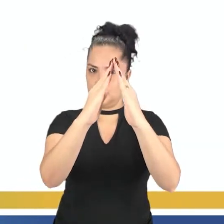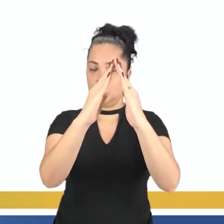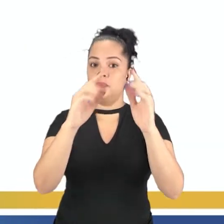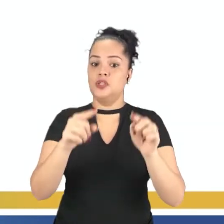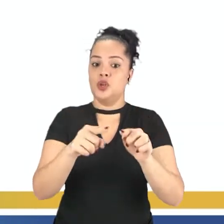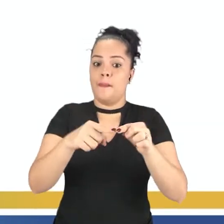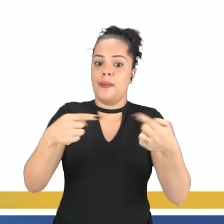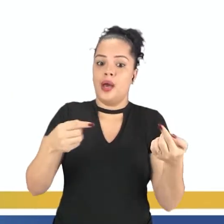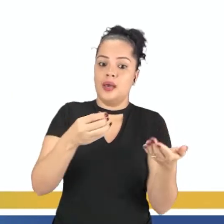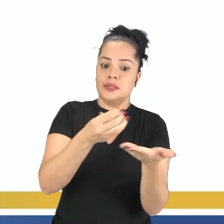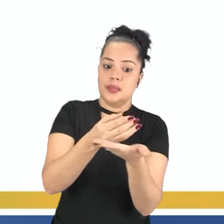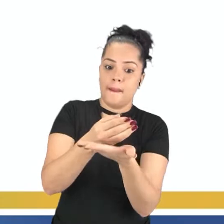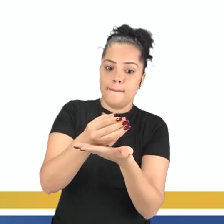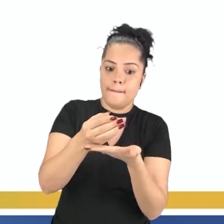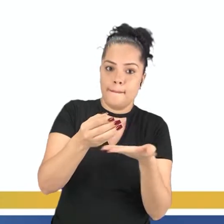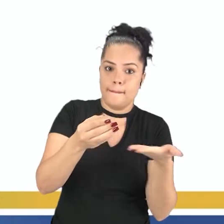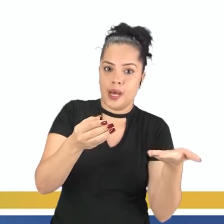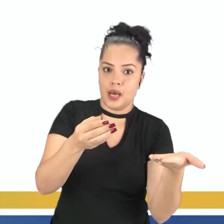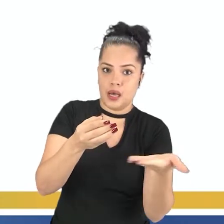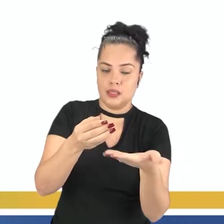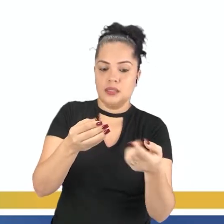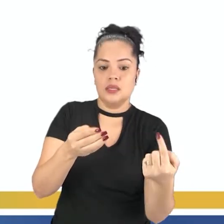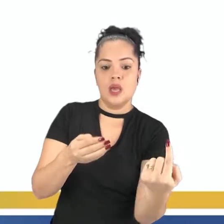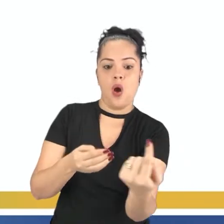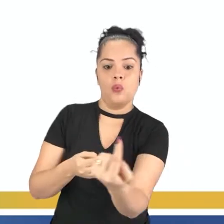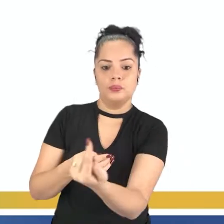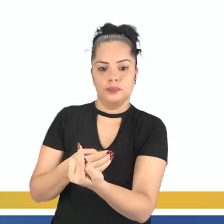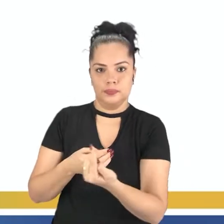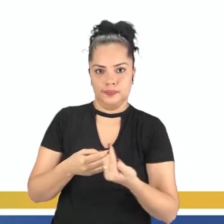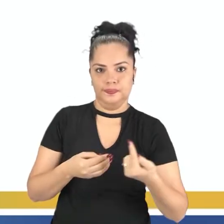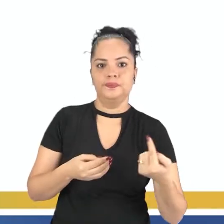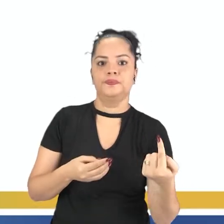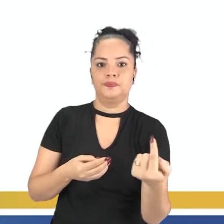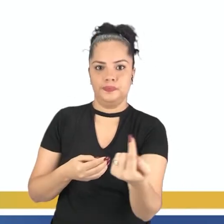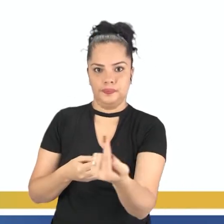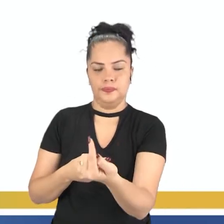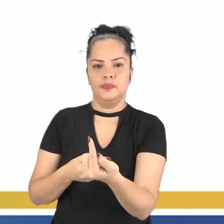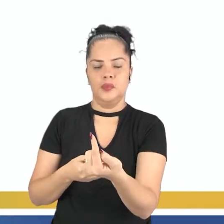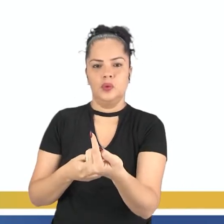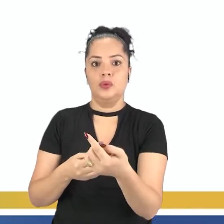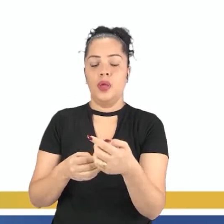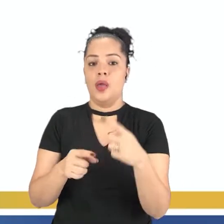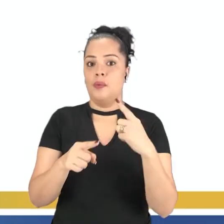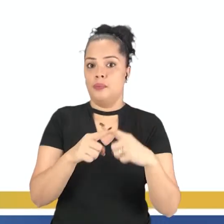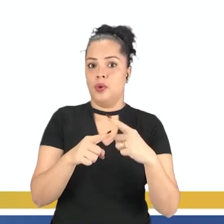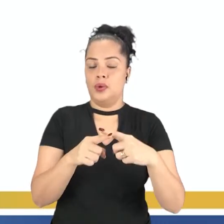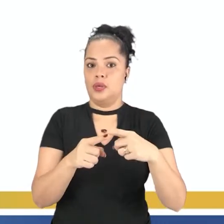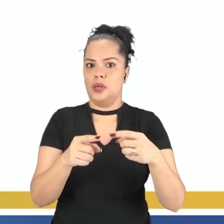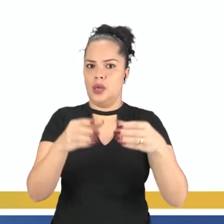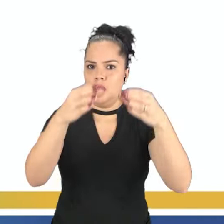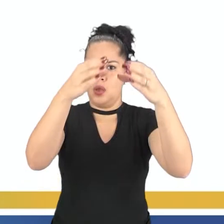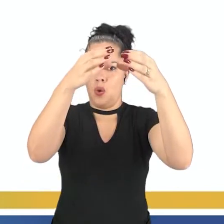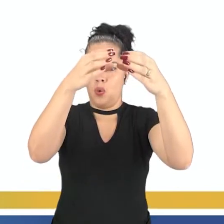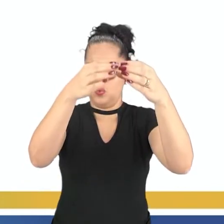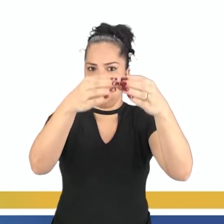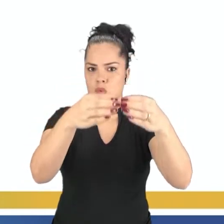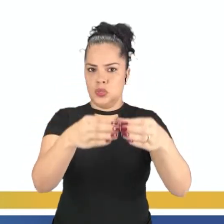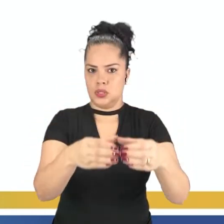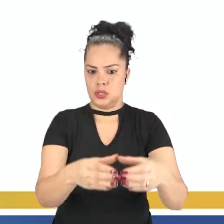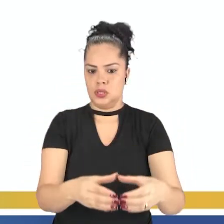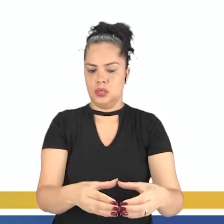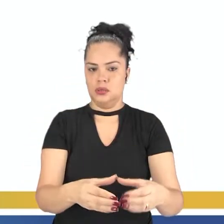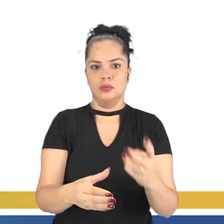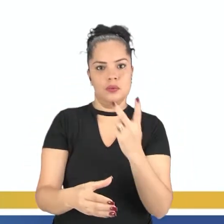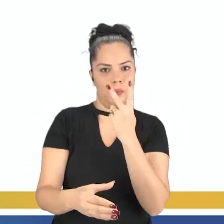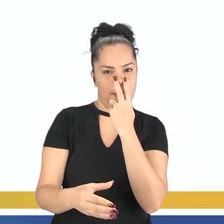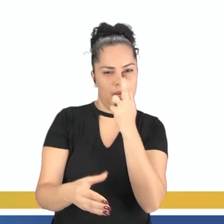porque a base dele, gente, é um ciclo, mas você pode pensar assim, que o cilindro é uma extensão, né, uma analogia ao prisma,